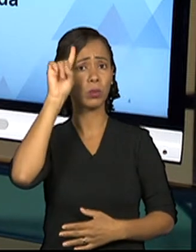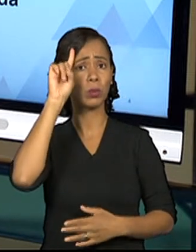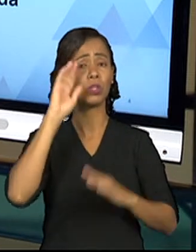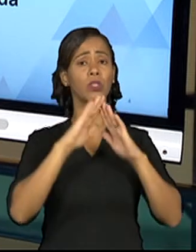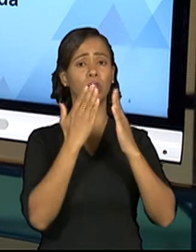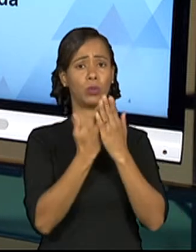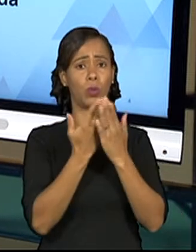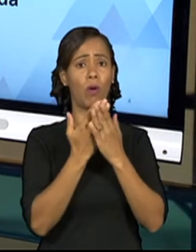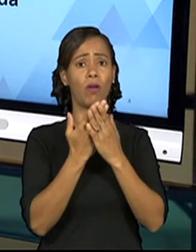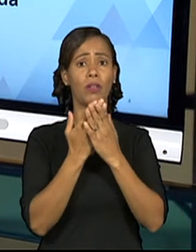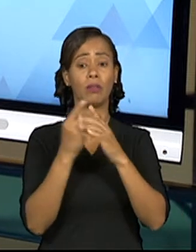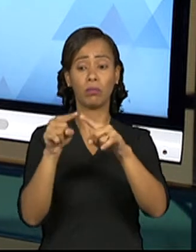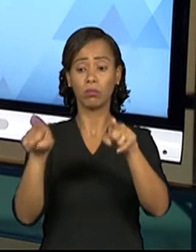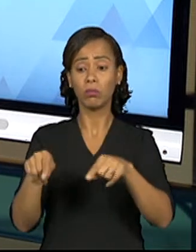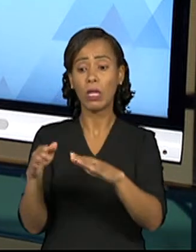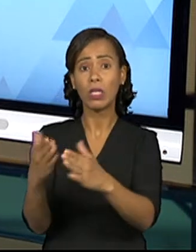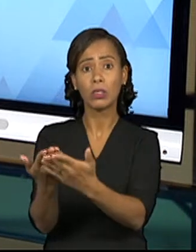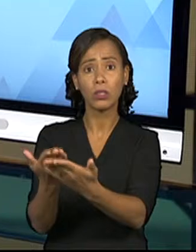aula.